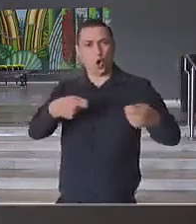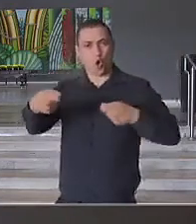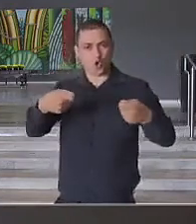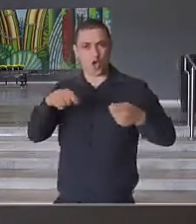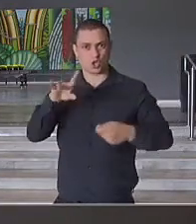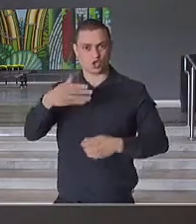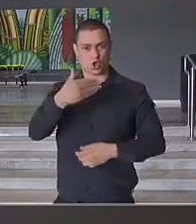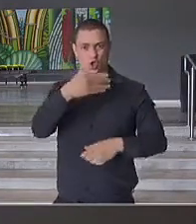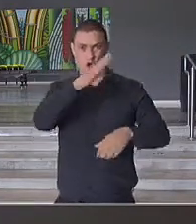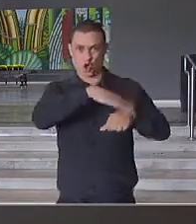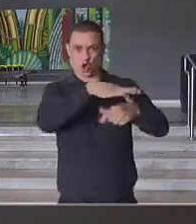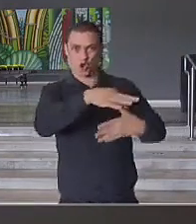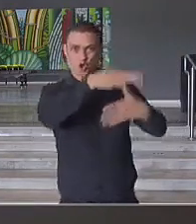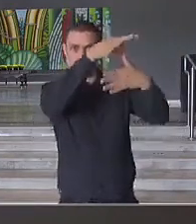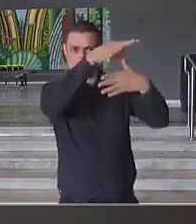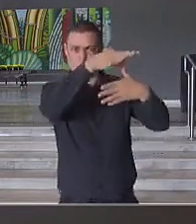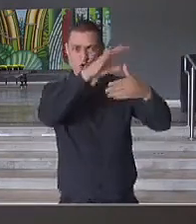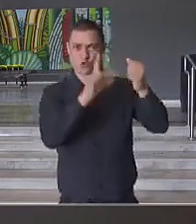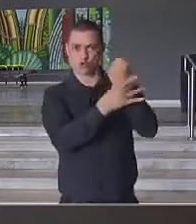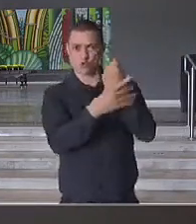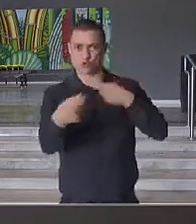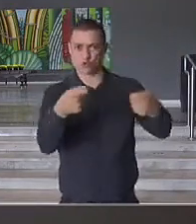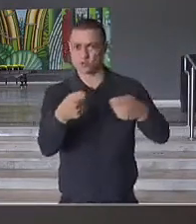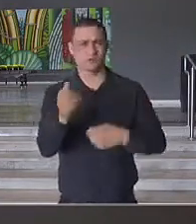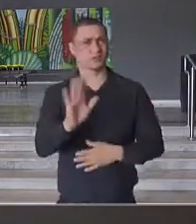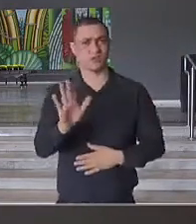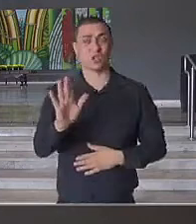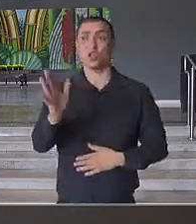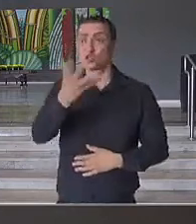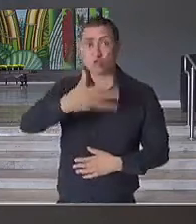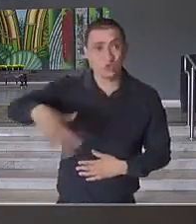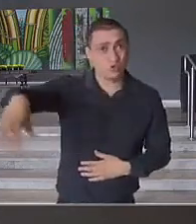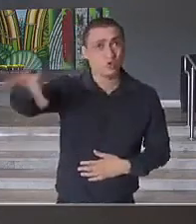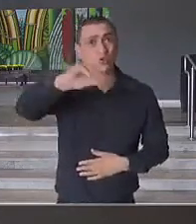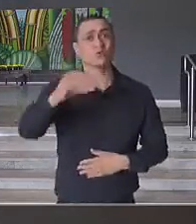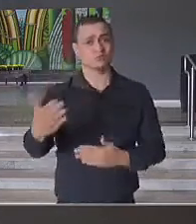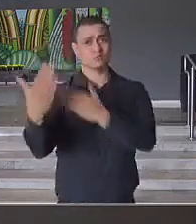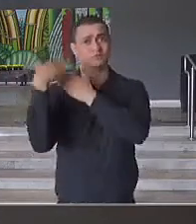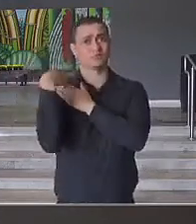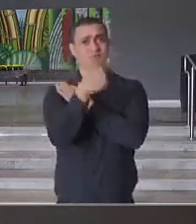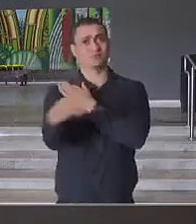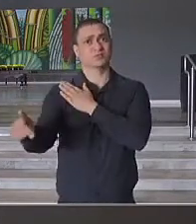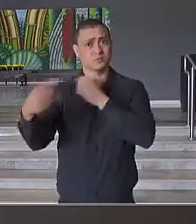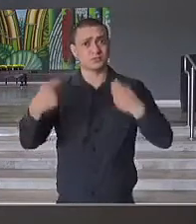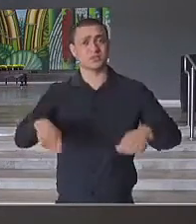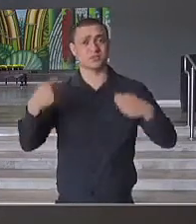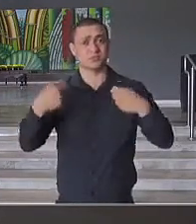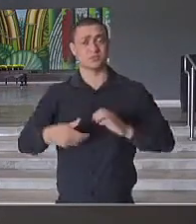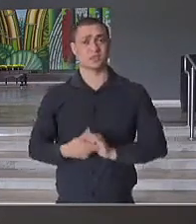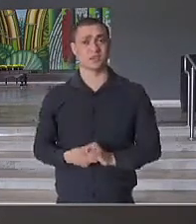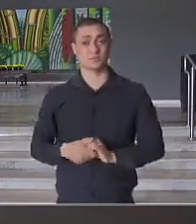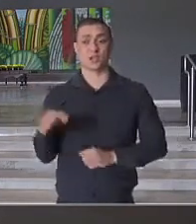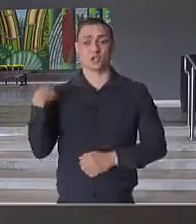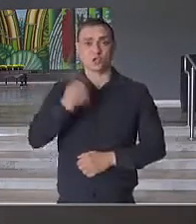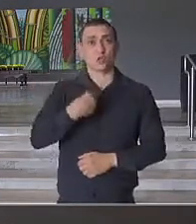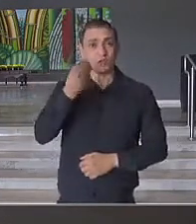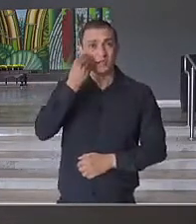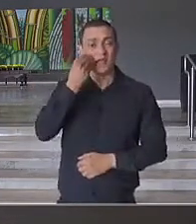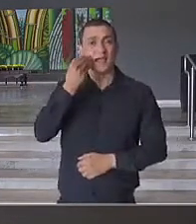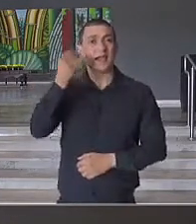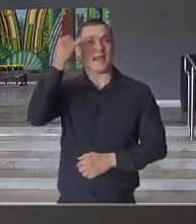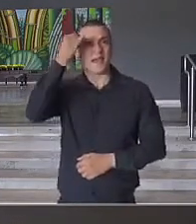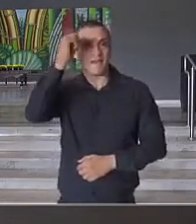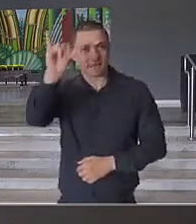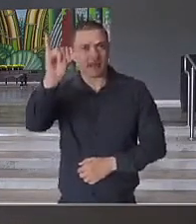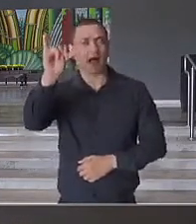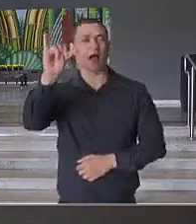pelas autoridades de segurança. Todos assumam a sua responsabilidade, para que a gente não tenha que tomar medidas